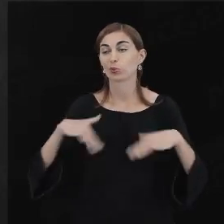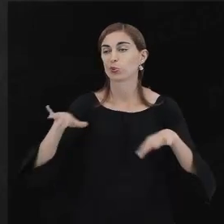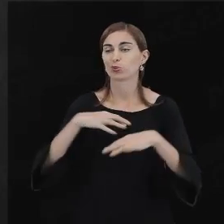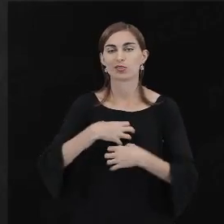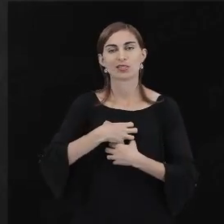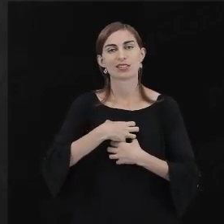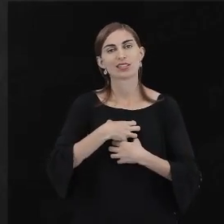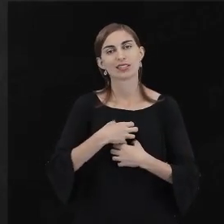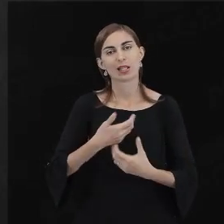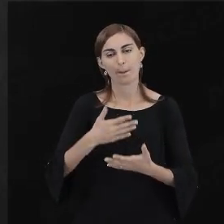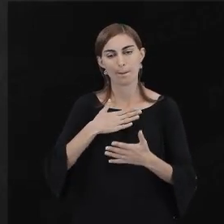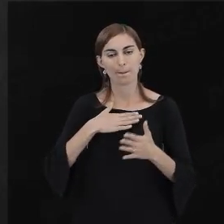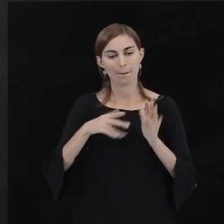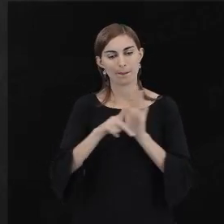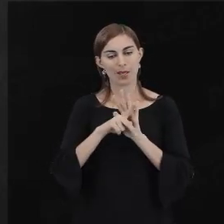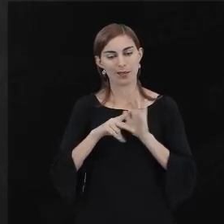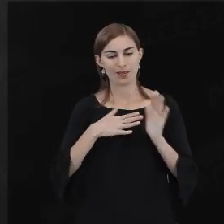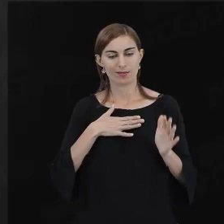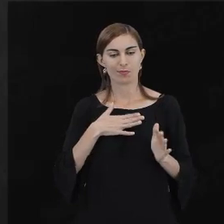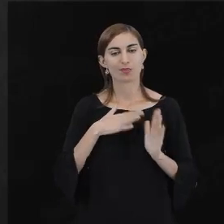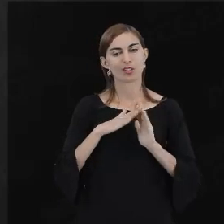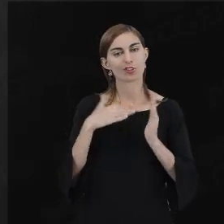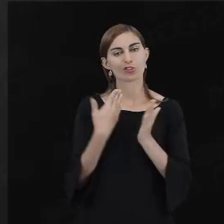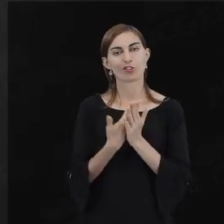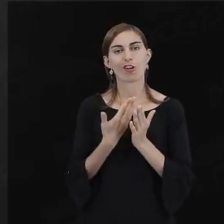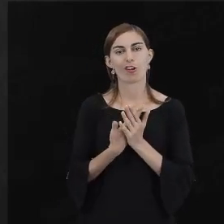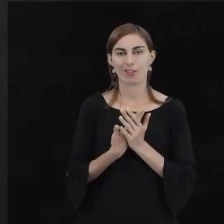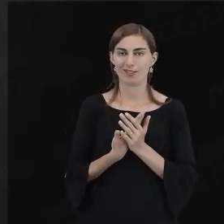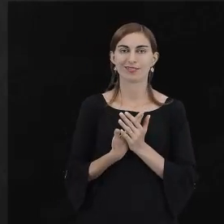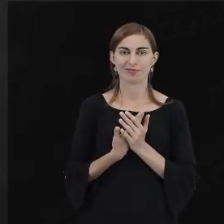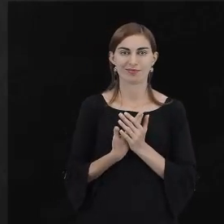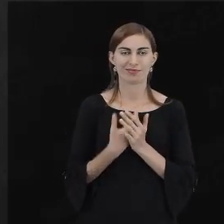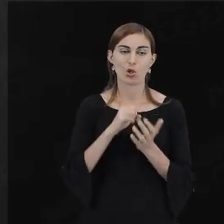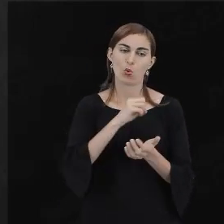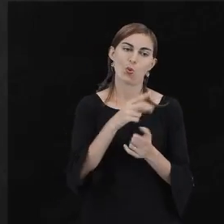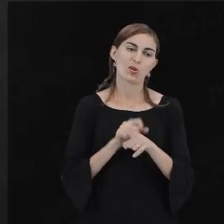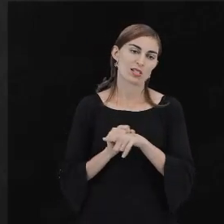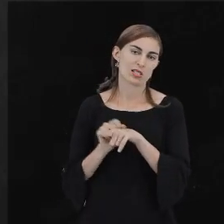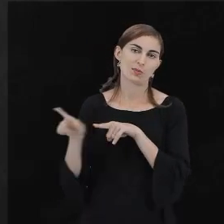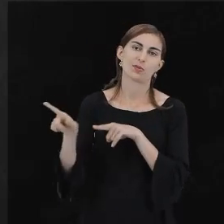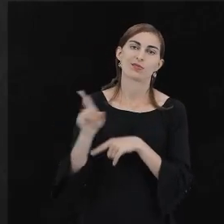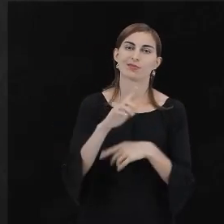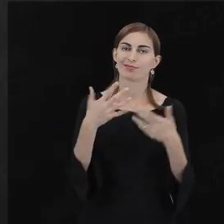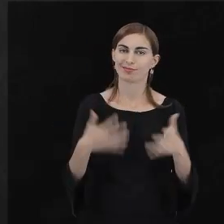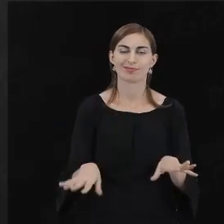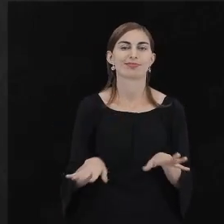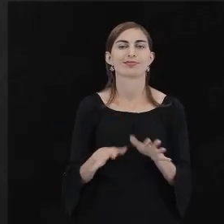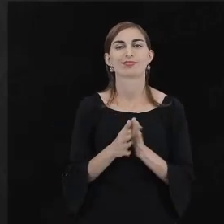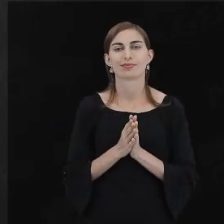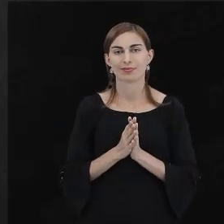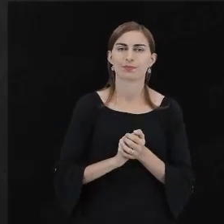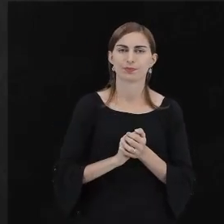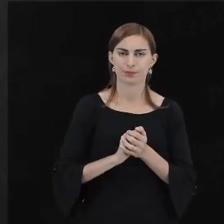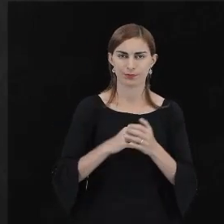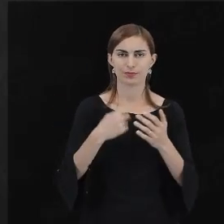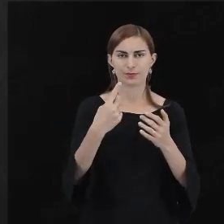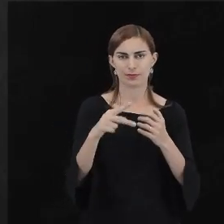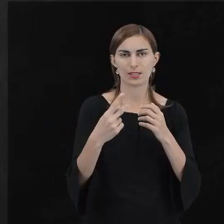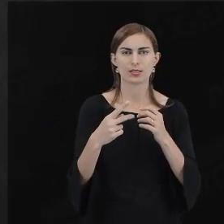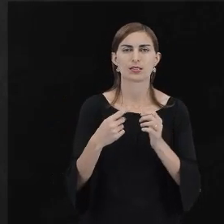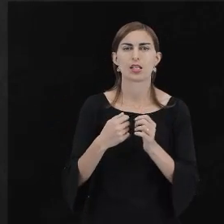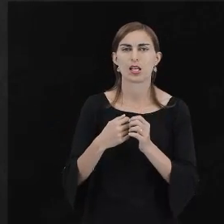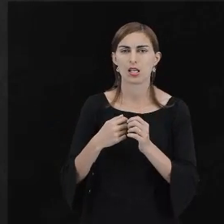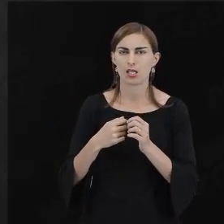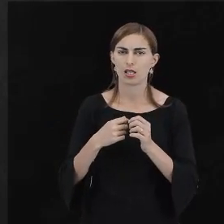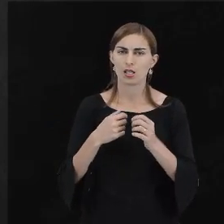ser expulso, né? Então é a gente pensar com foco nas diretrizes externas, nas diretrizes que são emanadas das